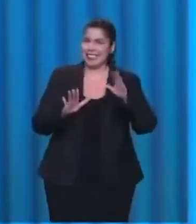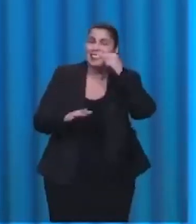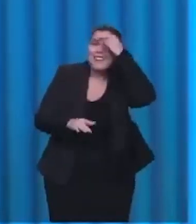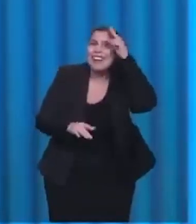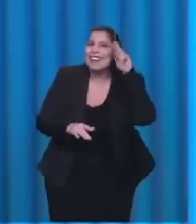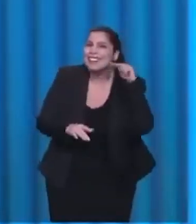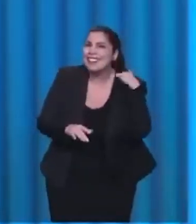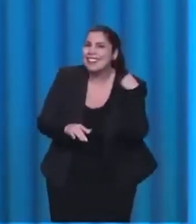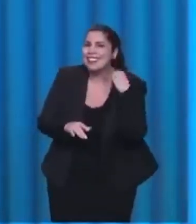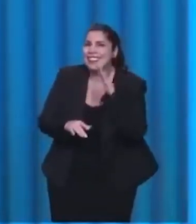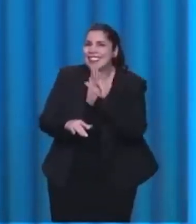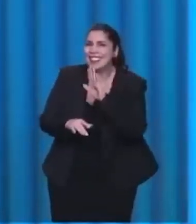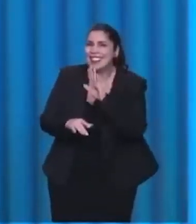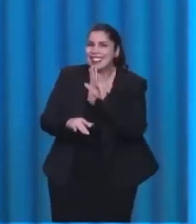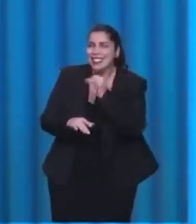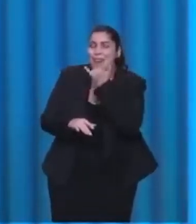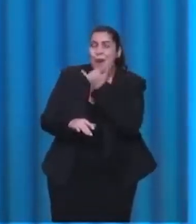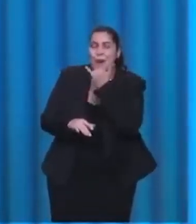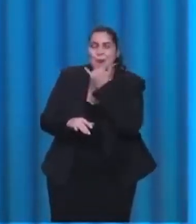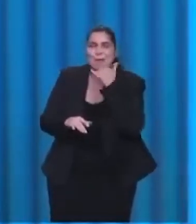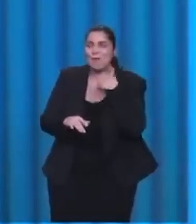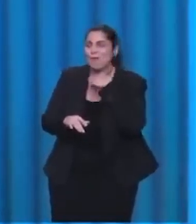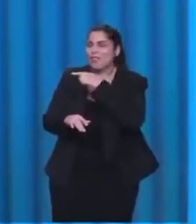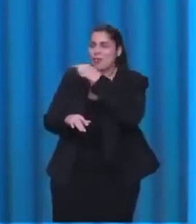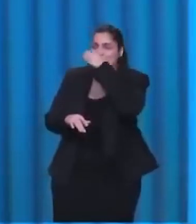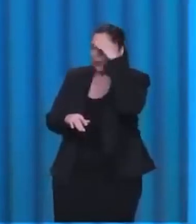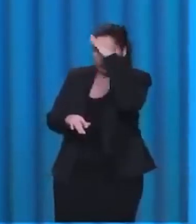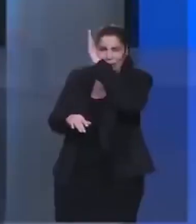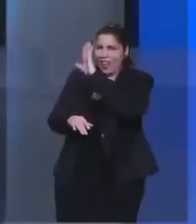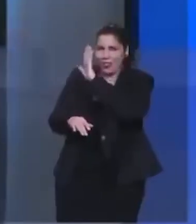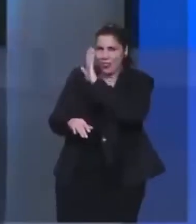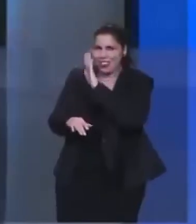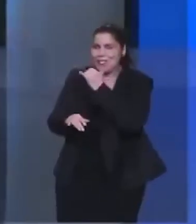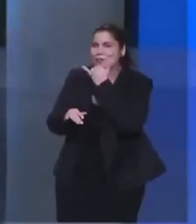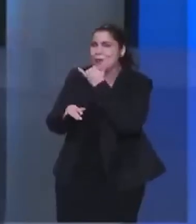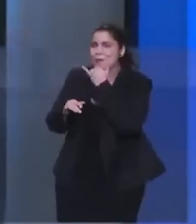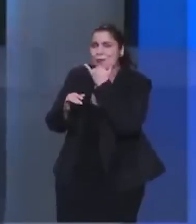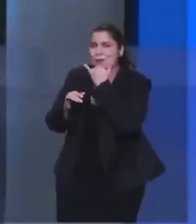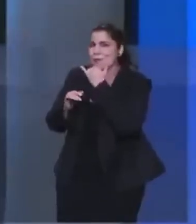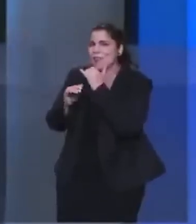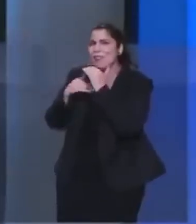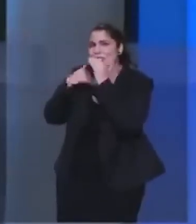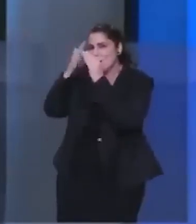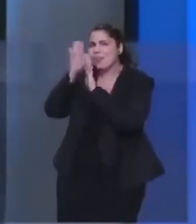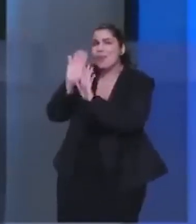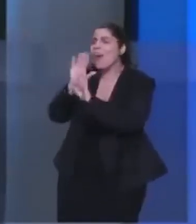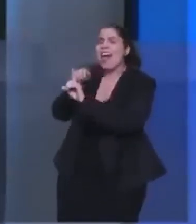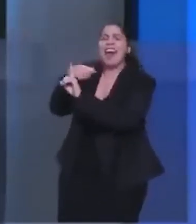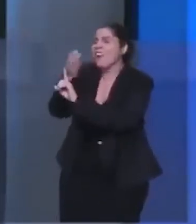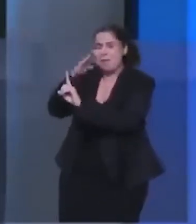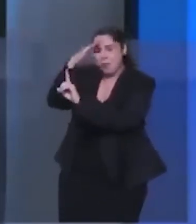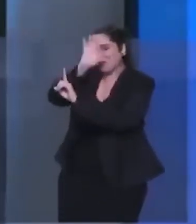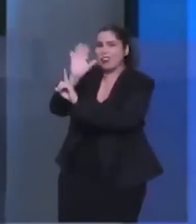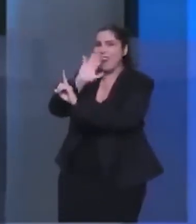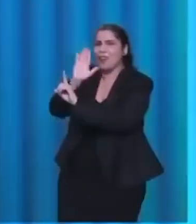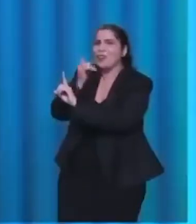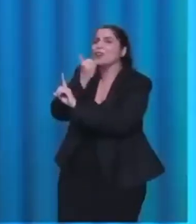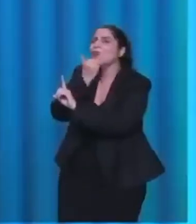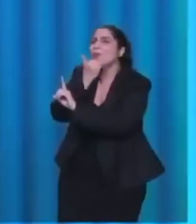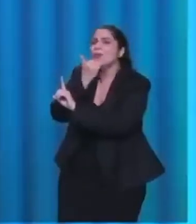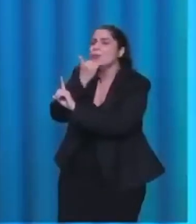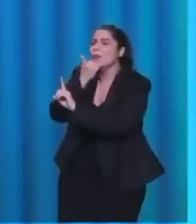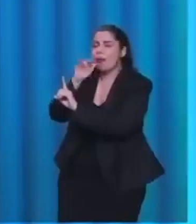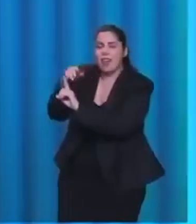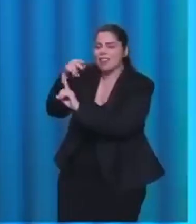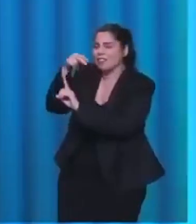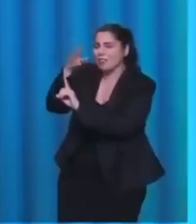peço desculpas até pelo carinho e respeito que tenho por você. Jamais a desrespeitaria. Eu quero dizer que você